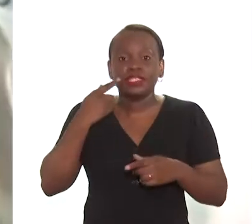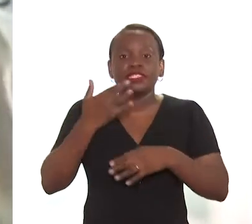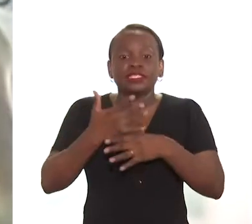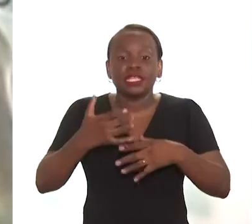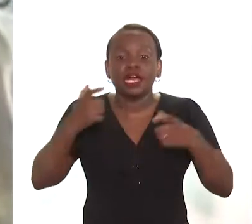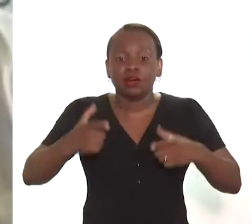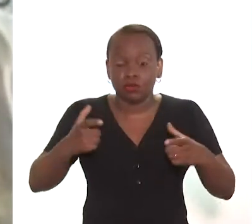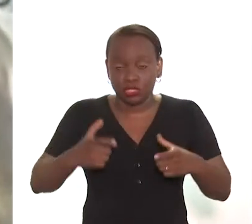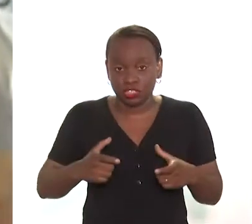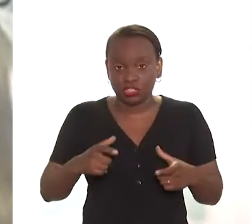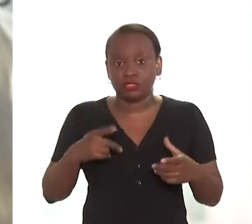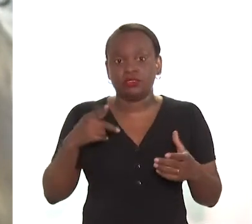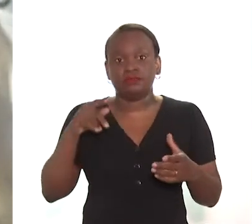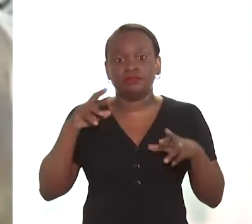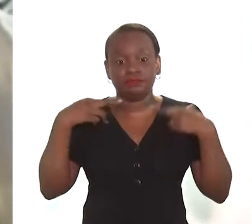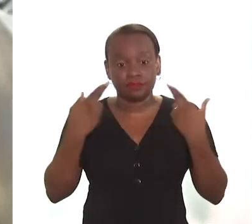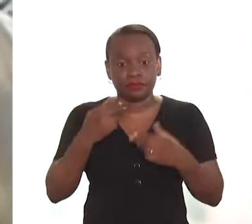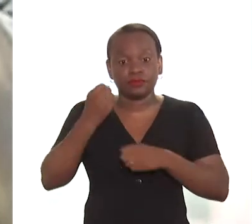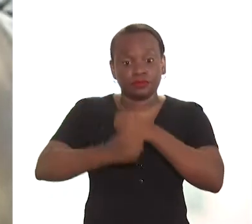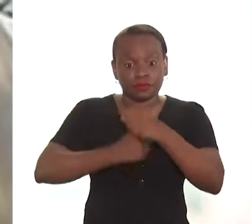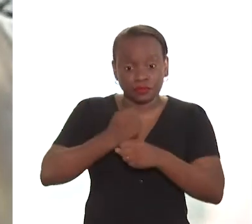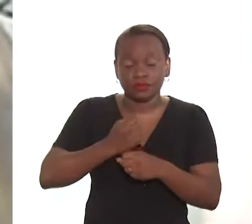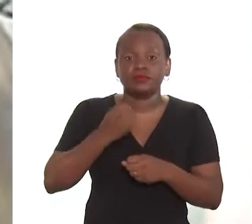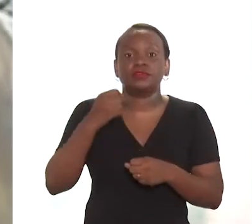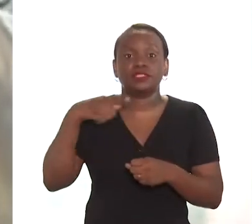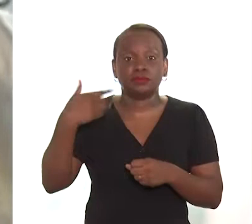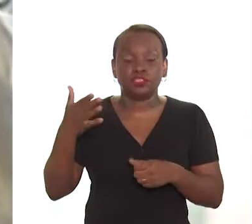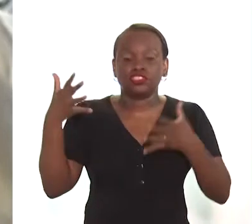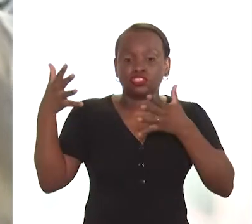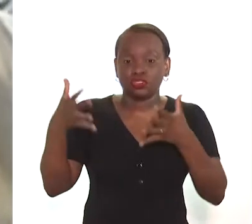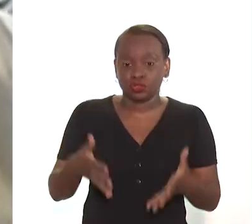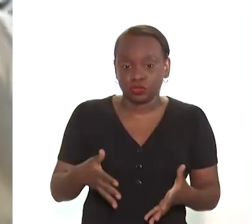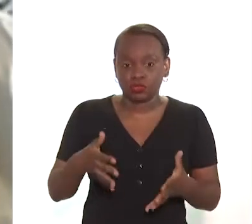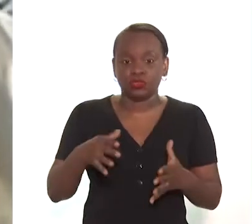a indicação da cidade, que ocorreria um ano depois